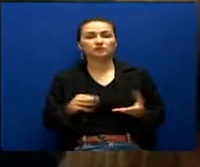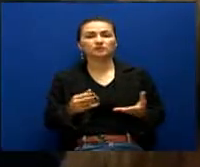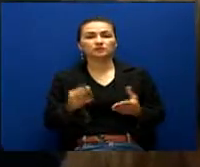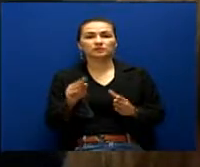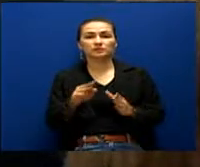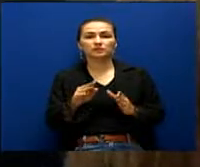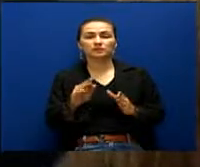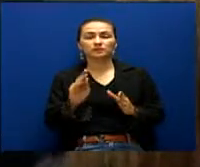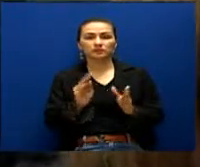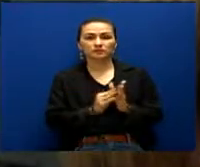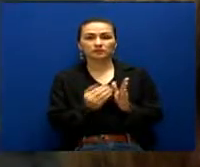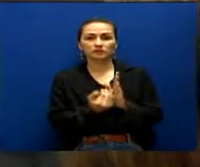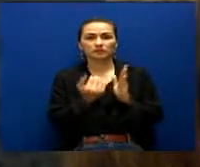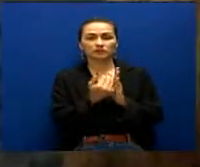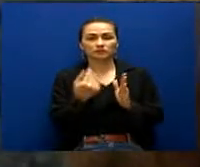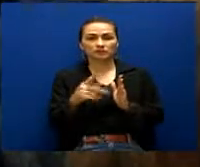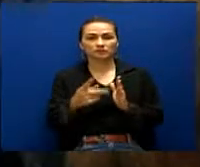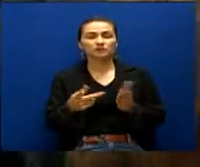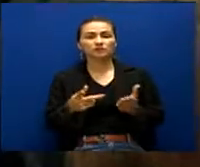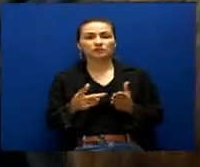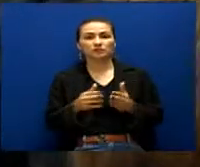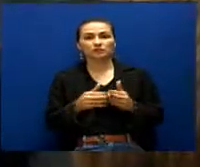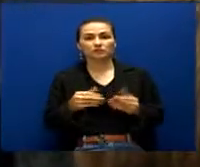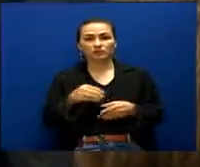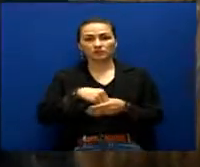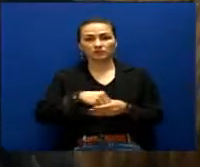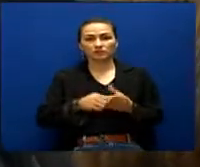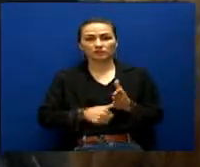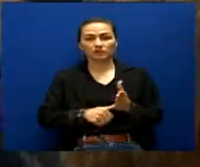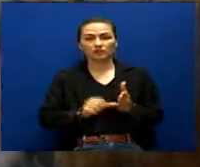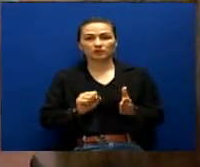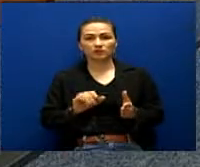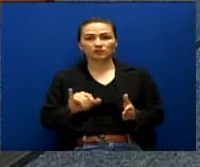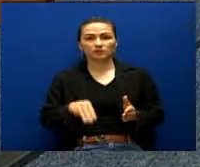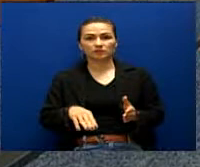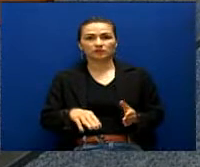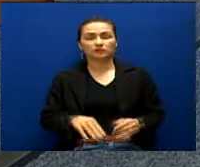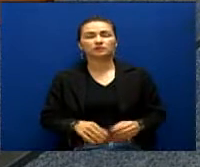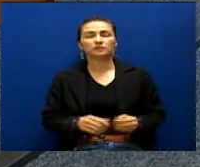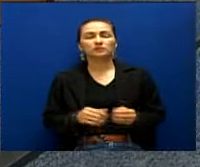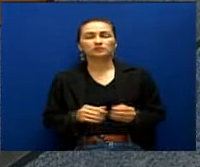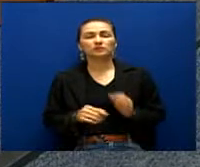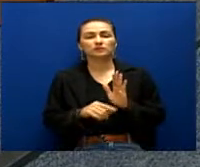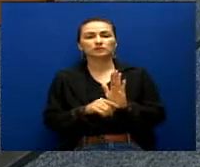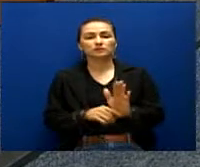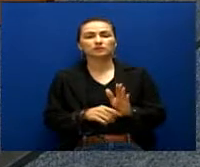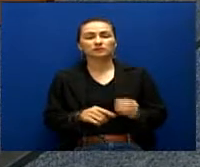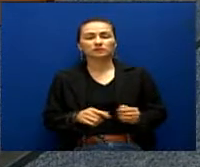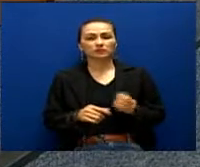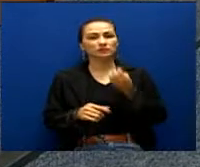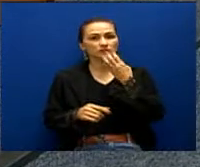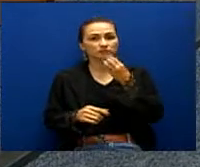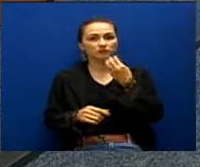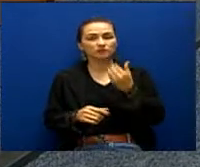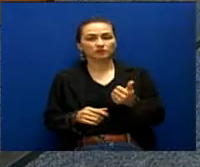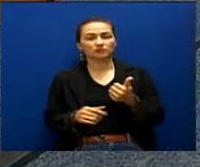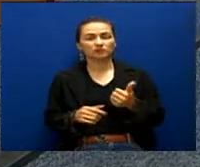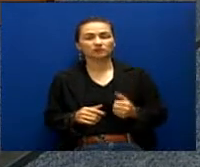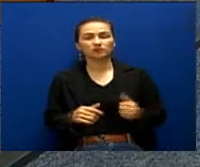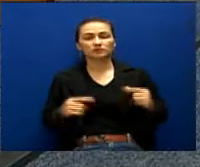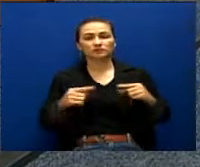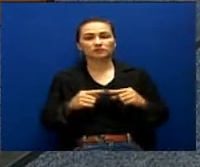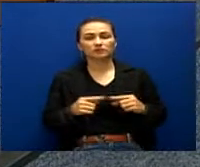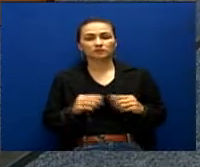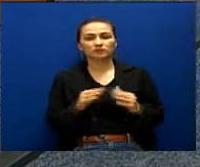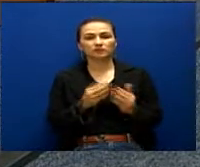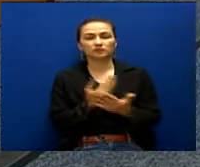vamos liberar todo mundo aí para votar sim também. Então, a gente vai colaborar aí com a sua emenda. Que bom. Obrigado, porque ela é realmente a parte de educação